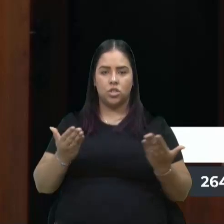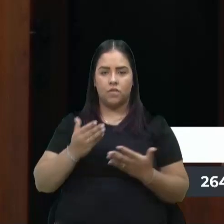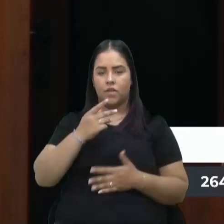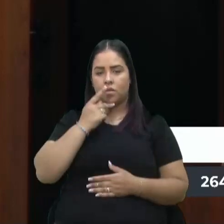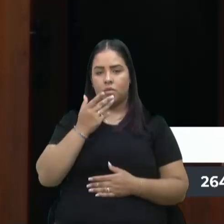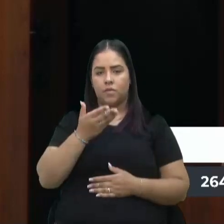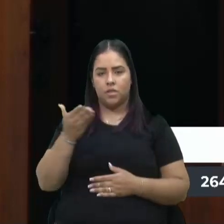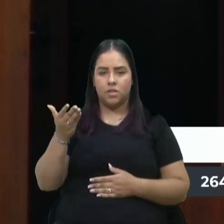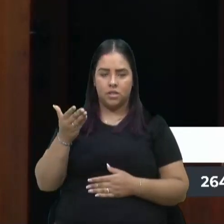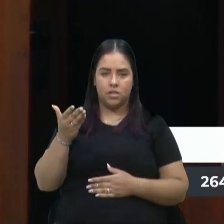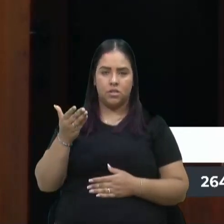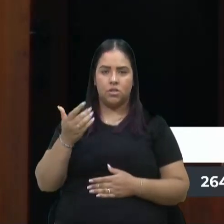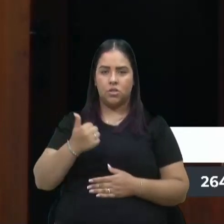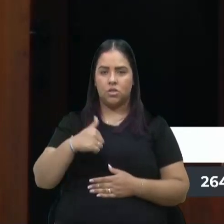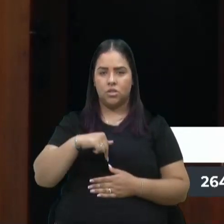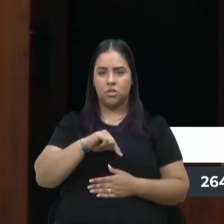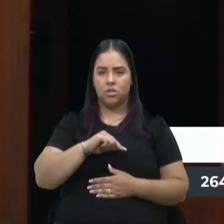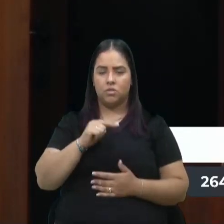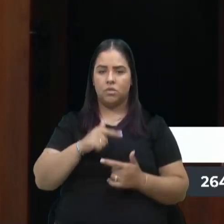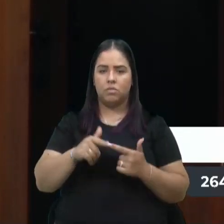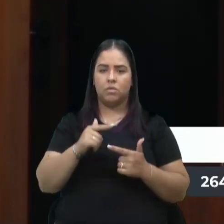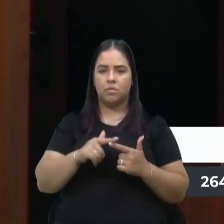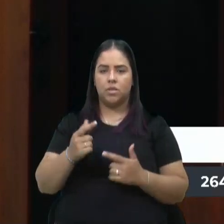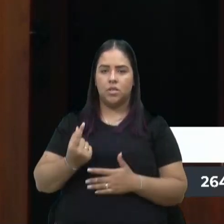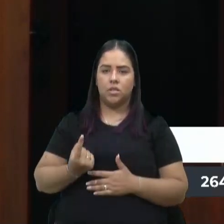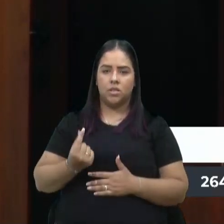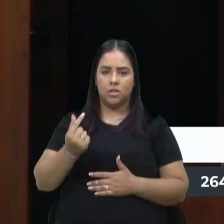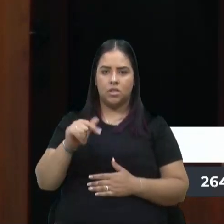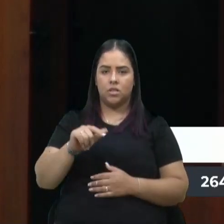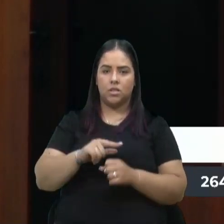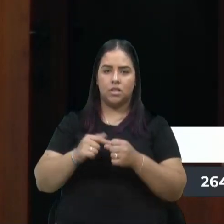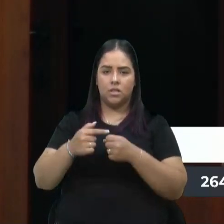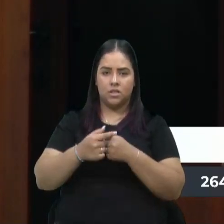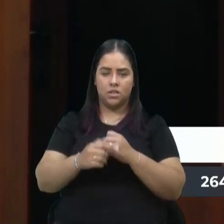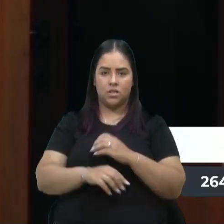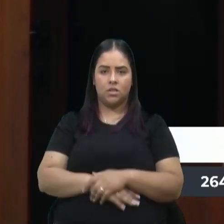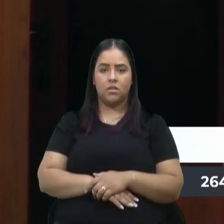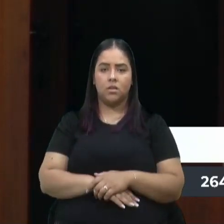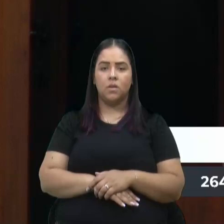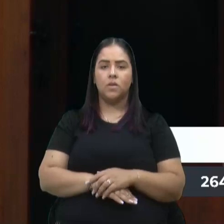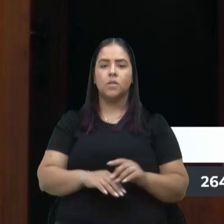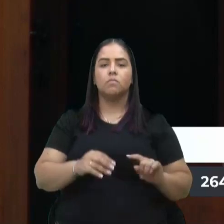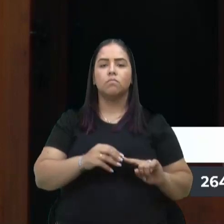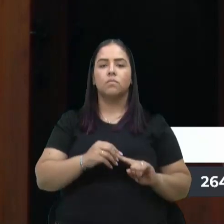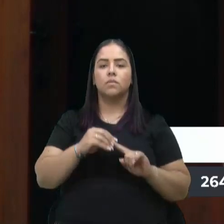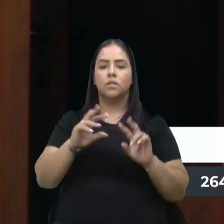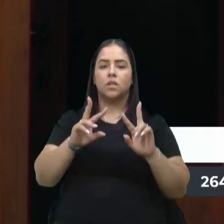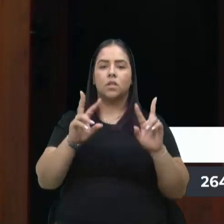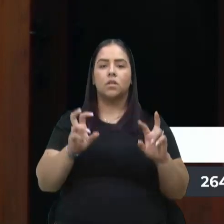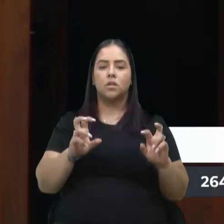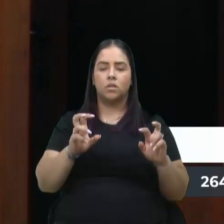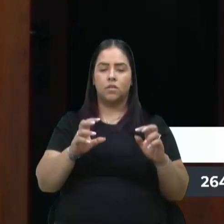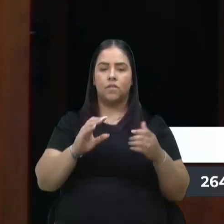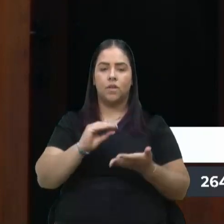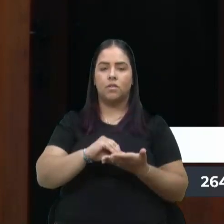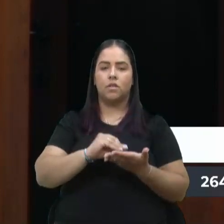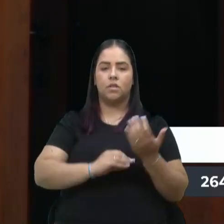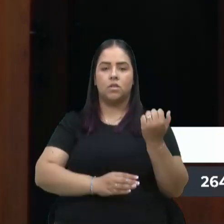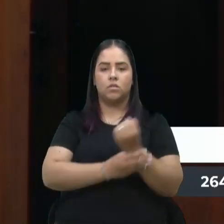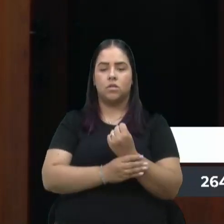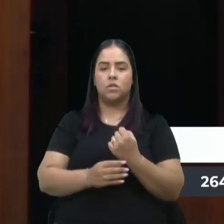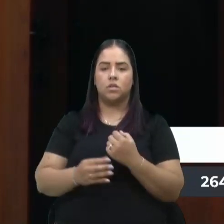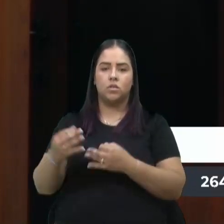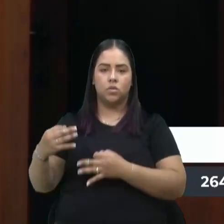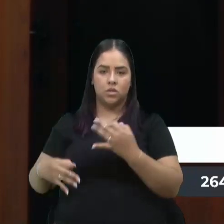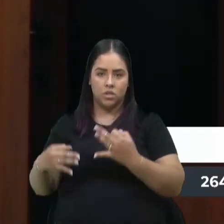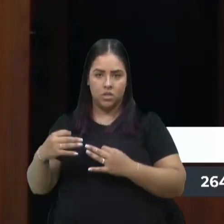vocês, nós vamos ter problemas econômicos na nossa cidade, principalmente na questão da insegurança jurídica para as